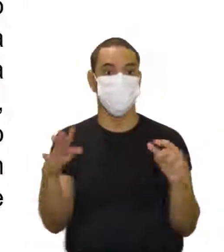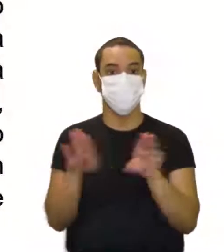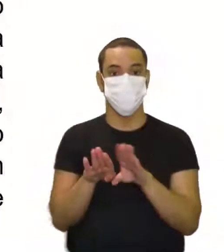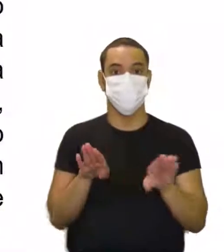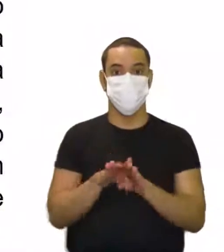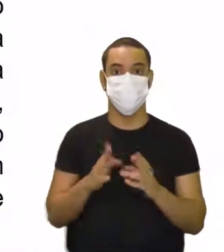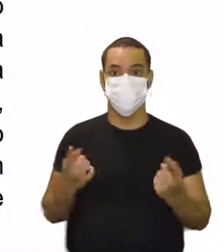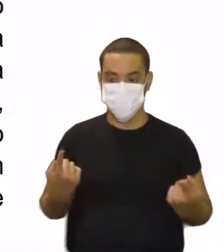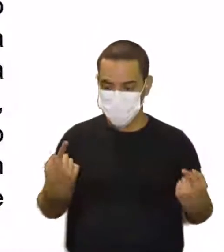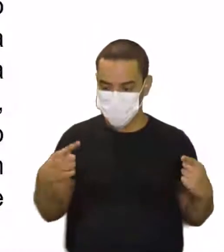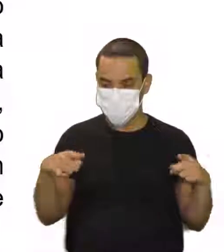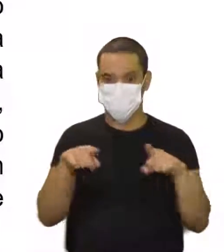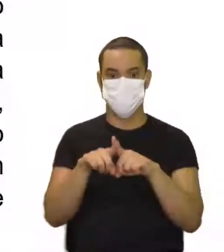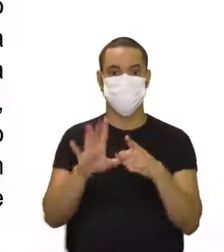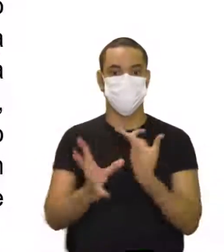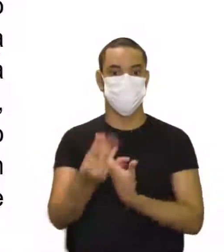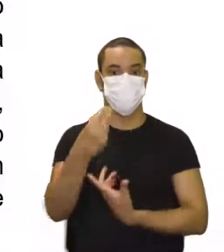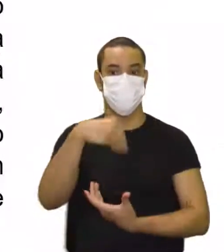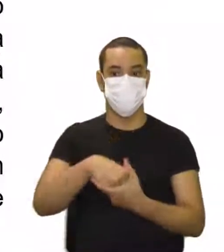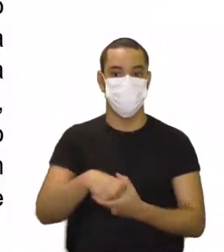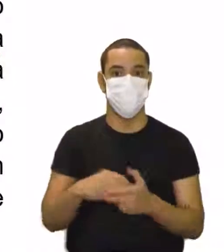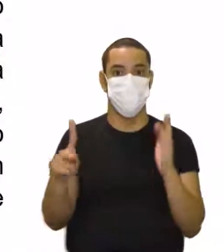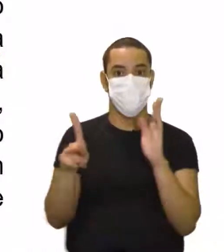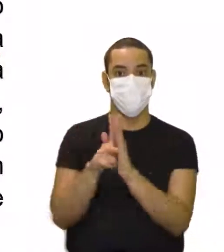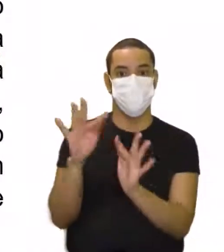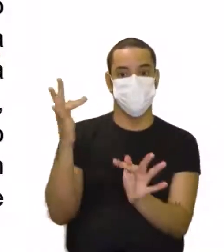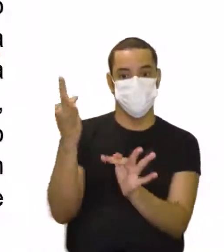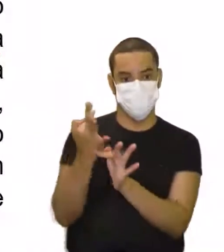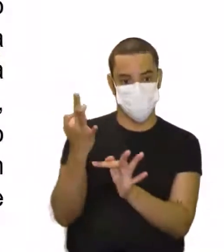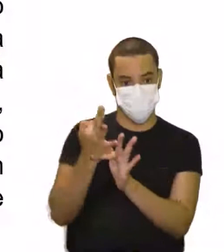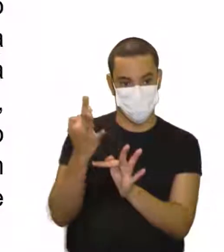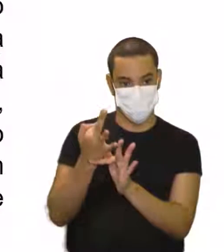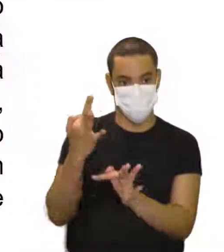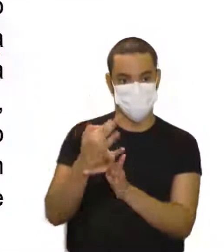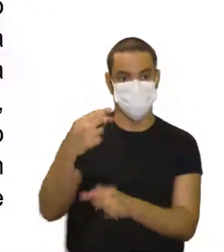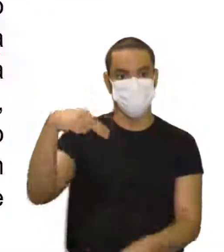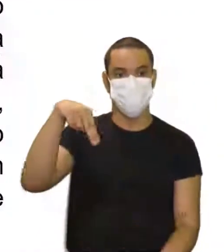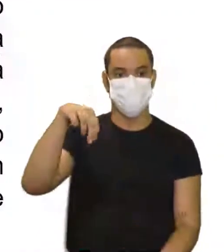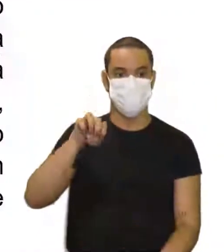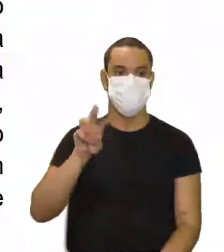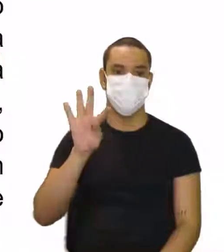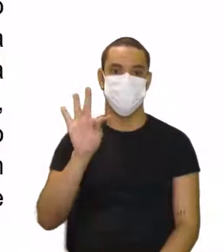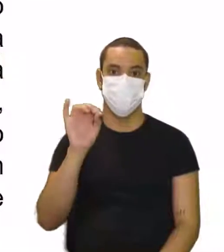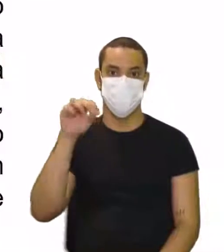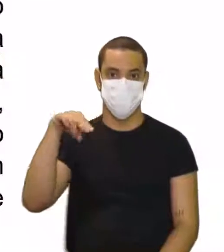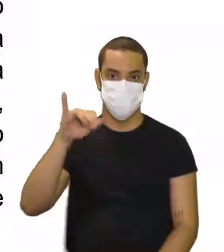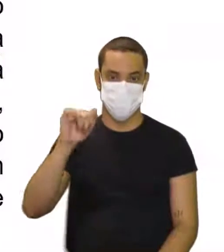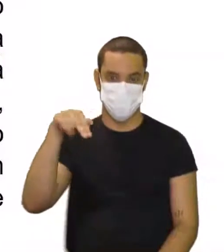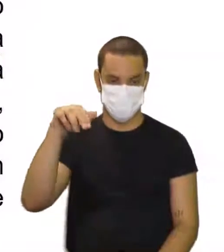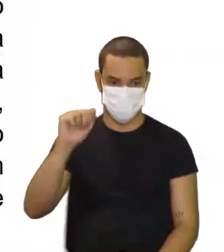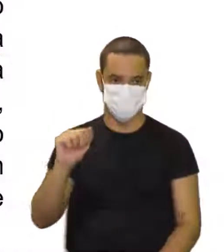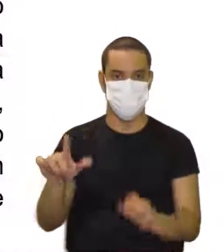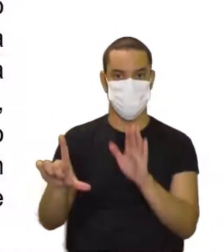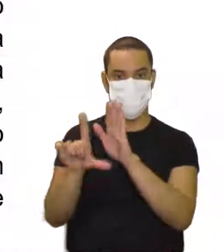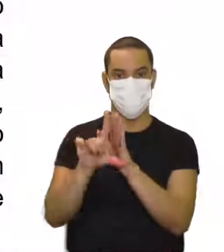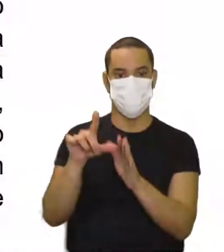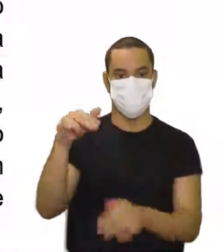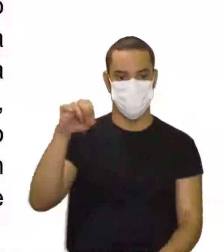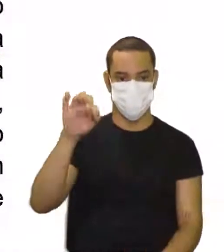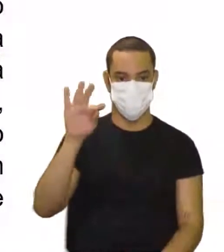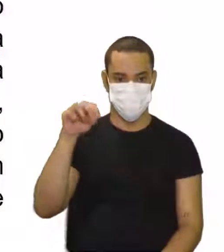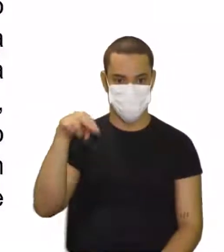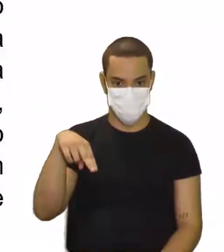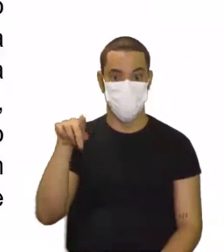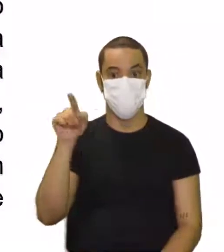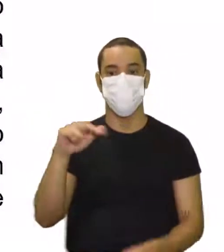constante, dentro das construções da física newtoniana, que nós falamos aqui, né, as leis de Newton. Este é o